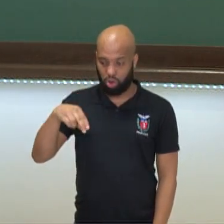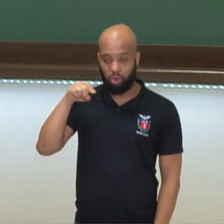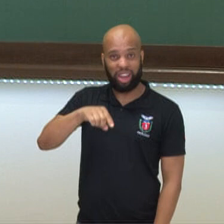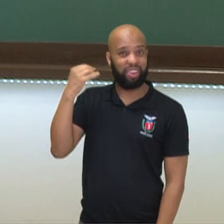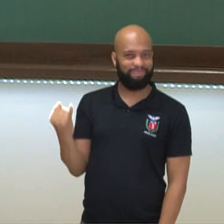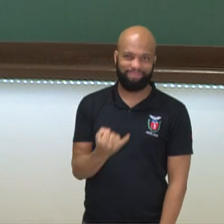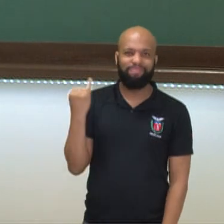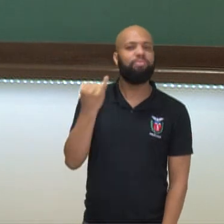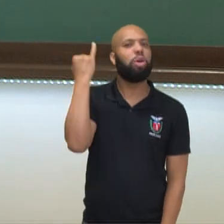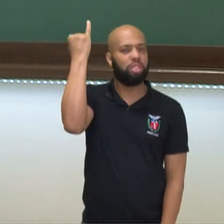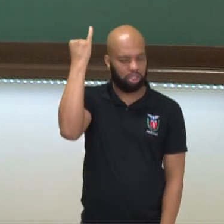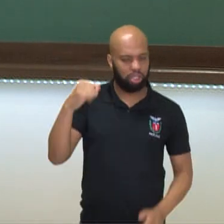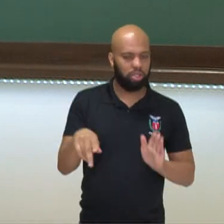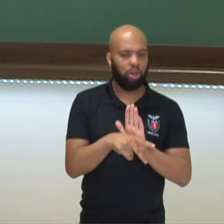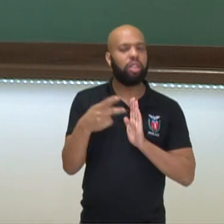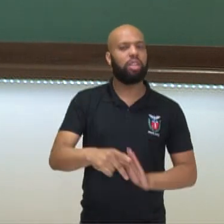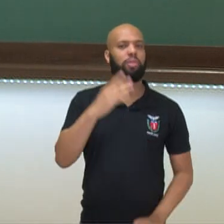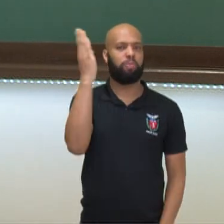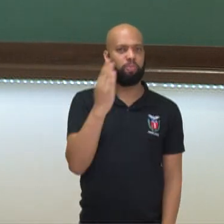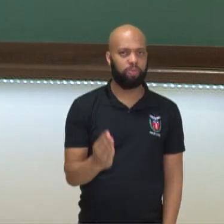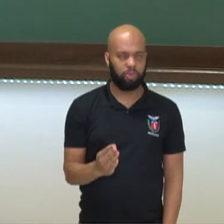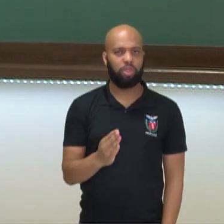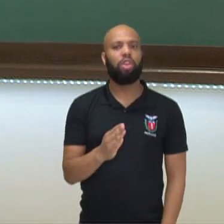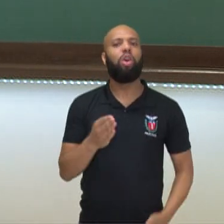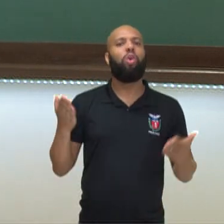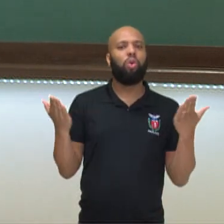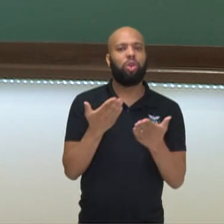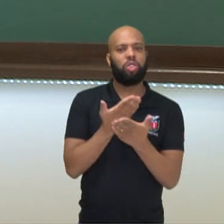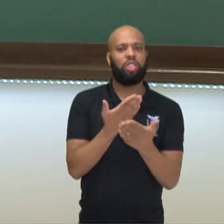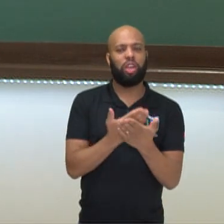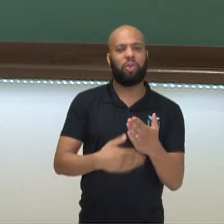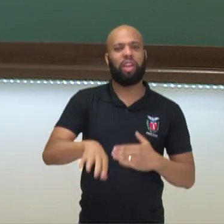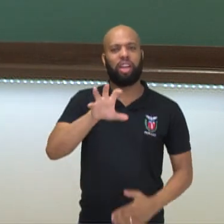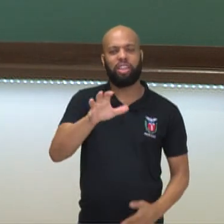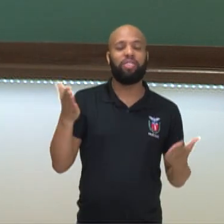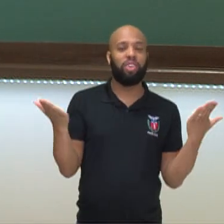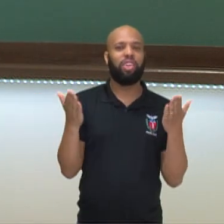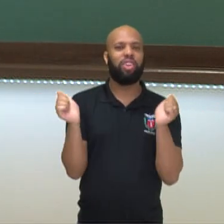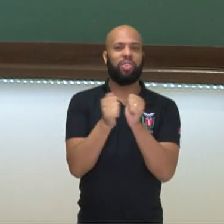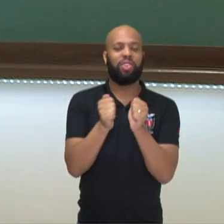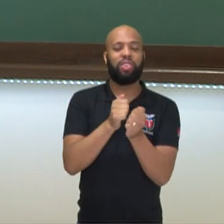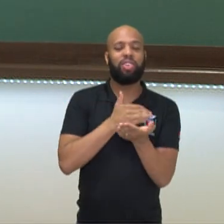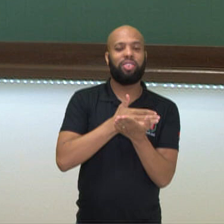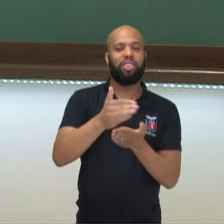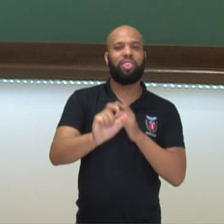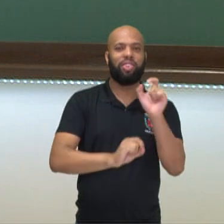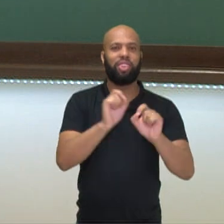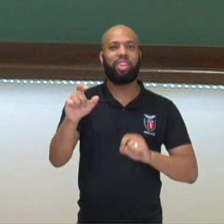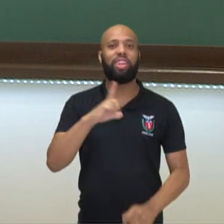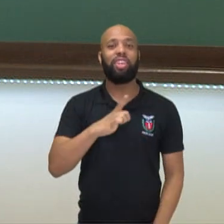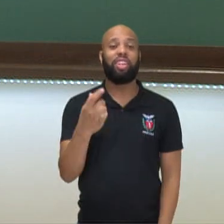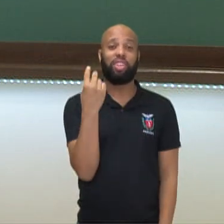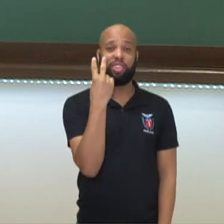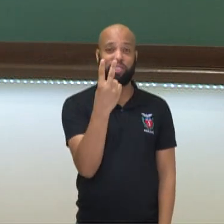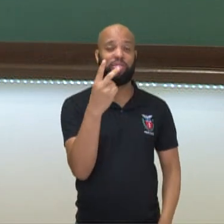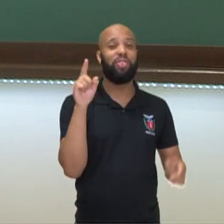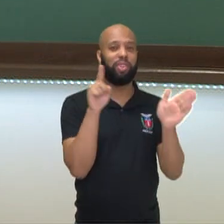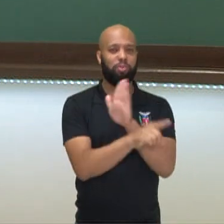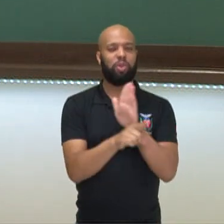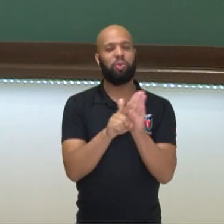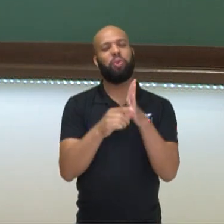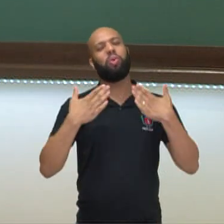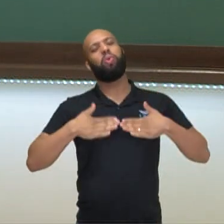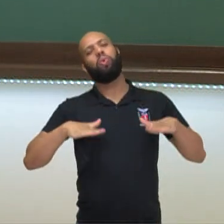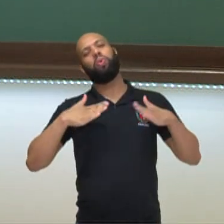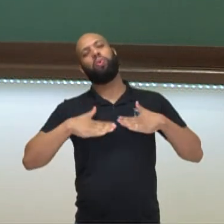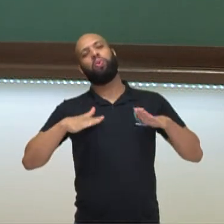brasileiro. Ok? É isso que nós temos para a aula de hoje. Vem com a gente. E para começarmos, duas perguntas bem sossegadas